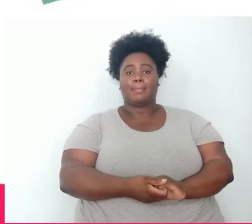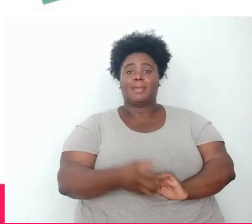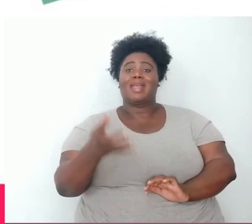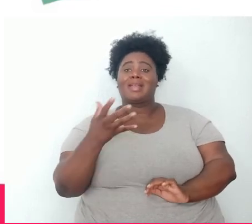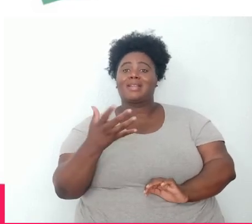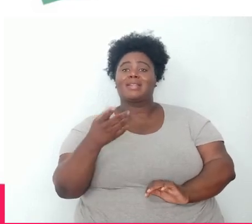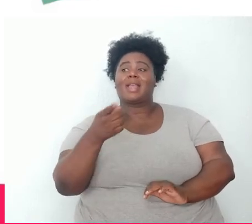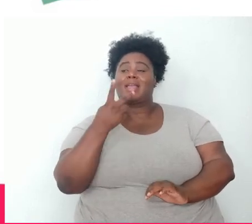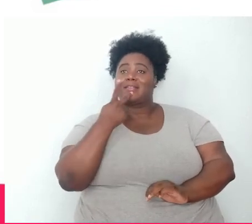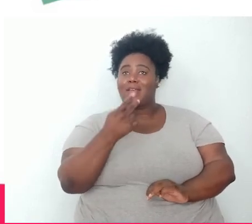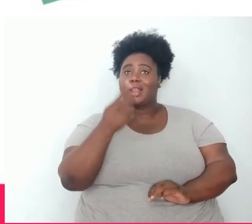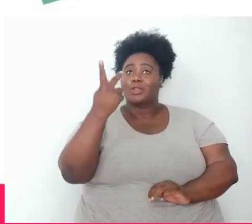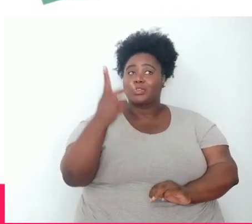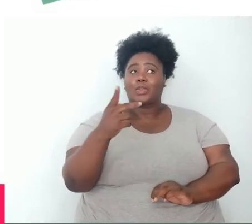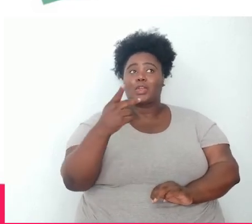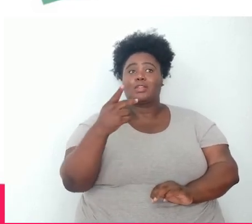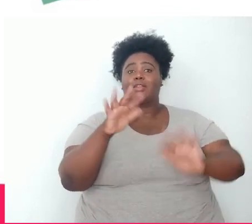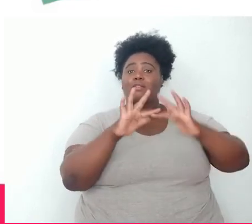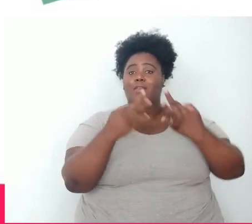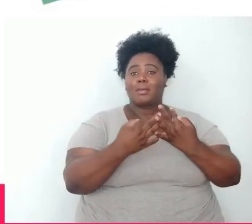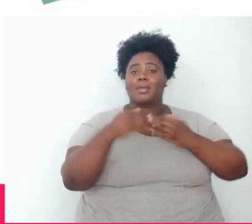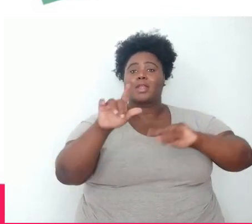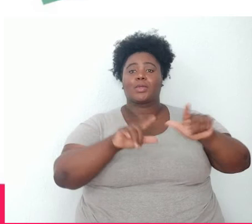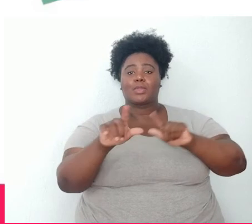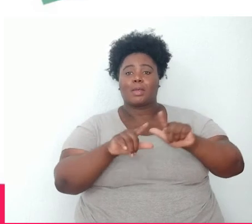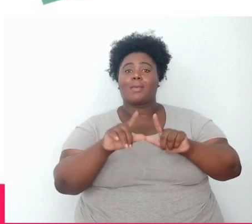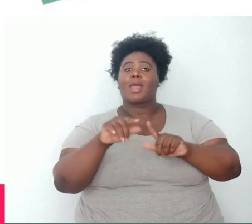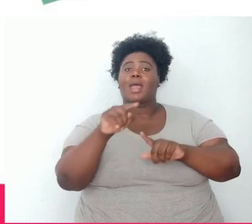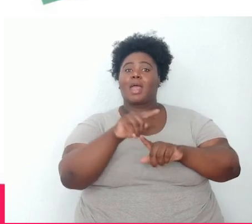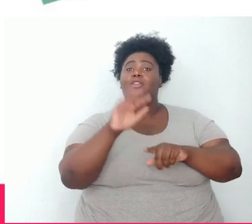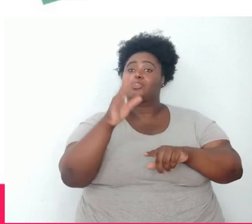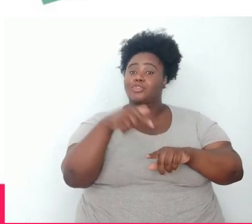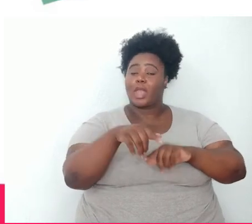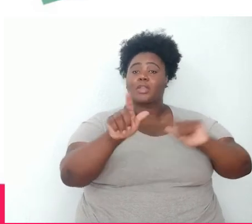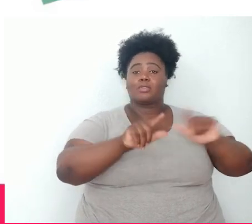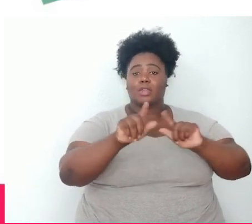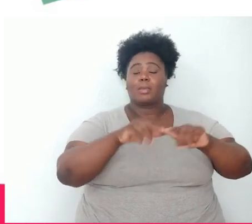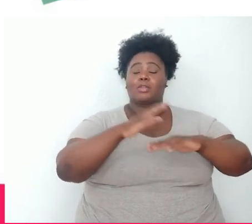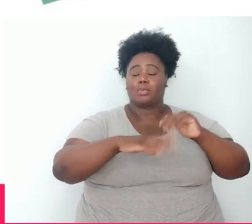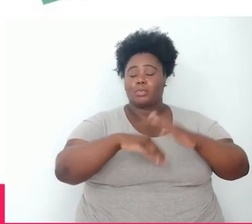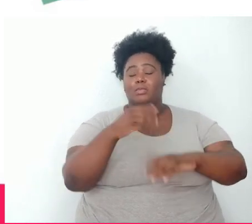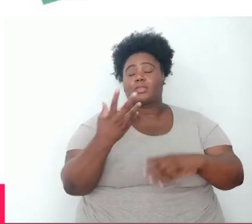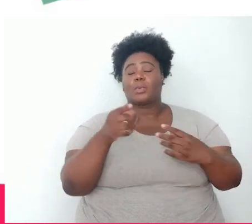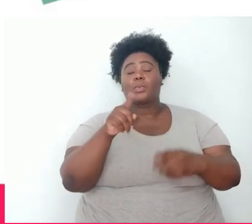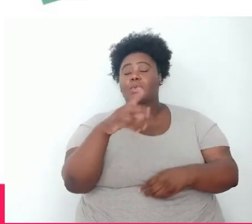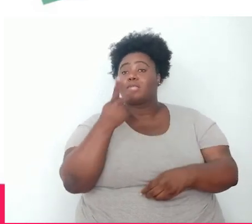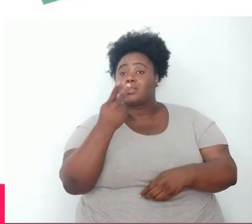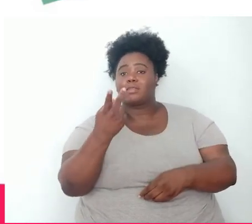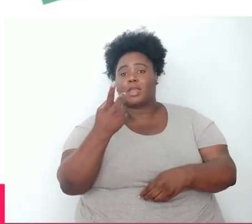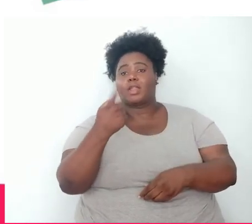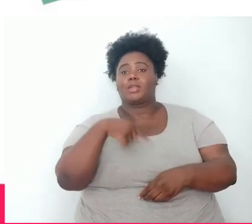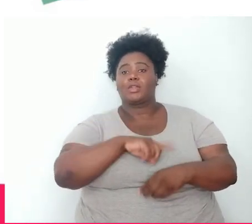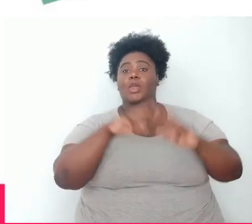que queira dividir com os seus contemporâneos, né, que trabalham com a arte da performance já no circuito profissional? O que